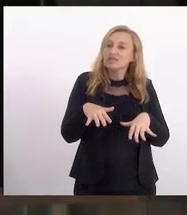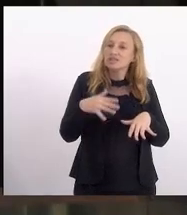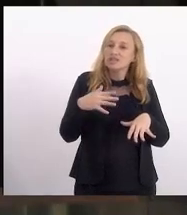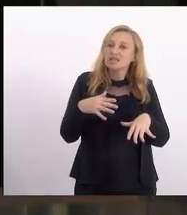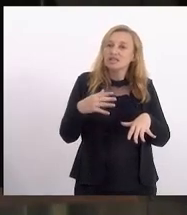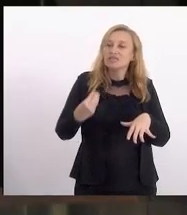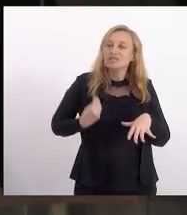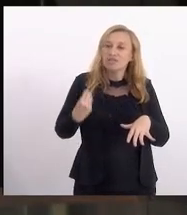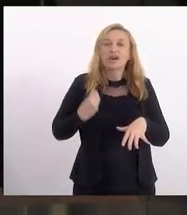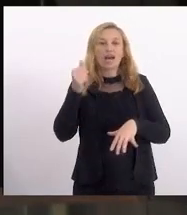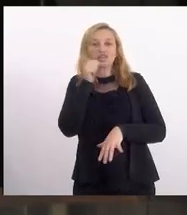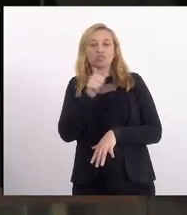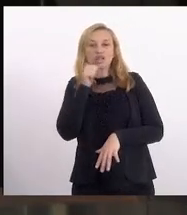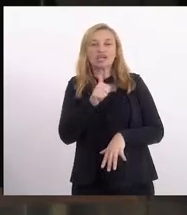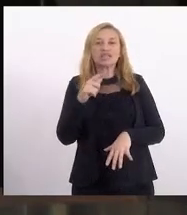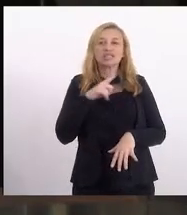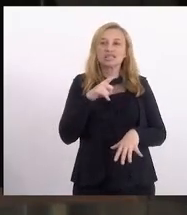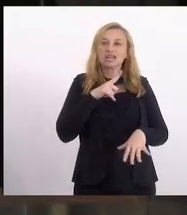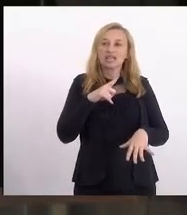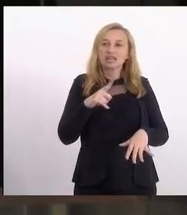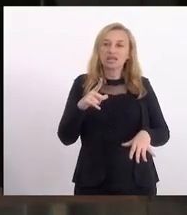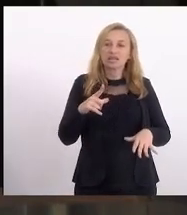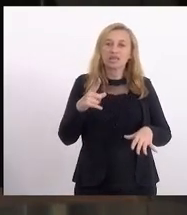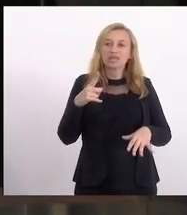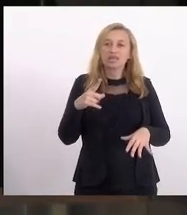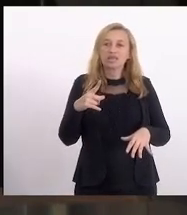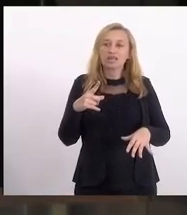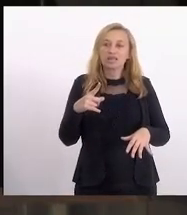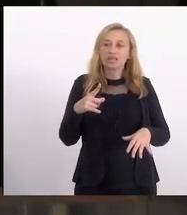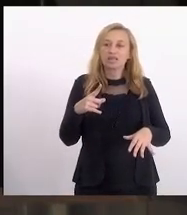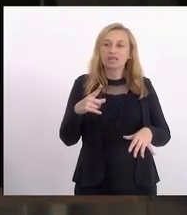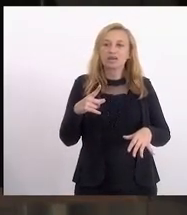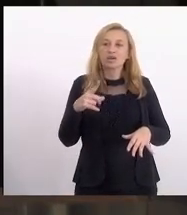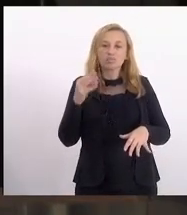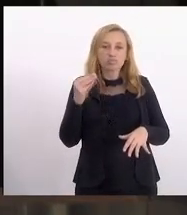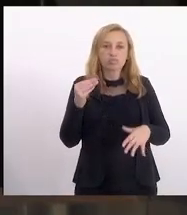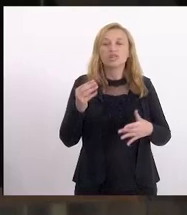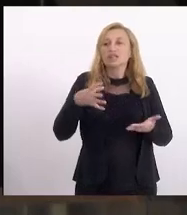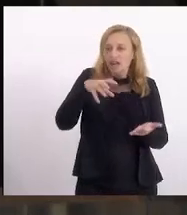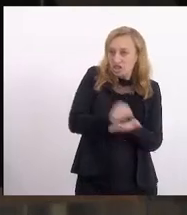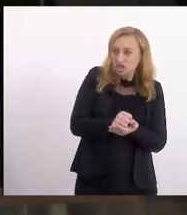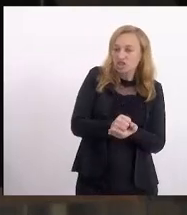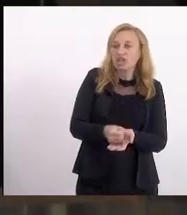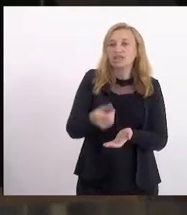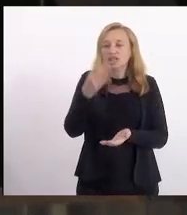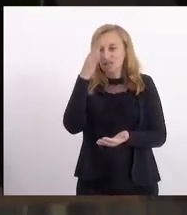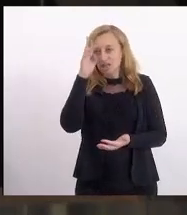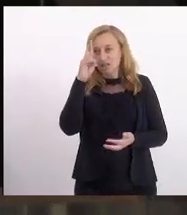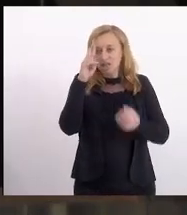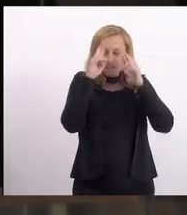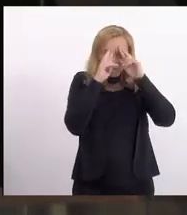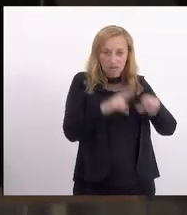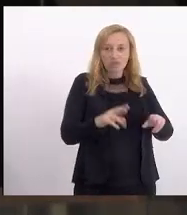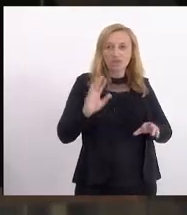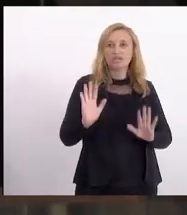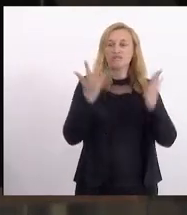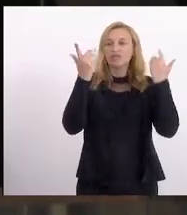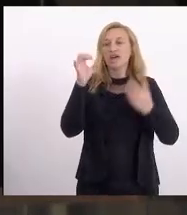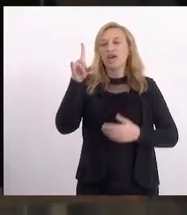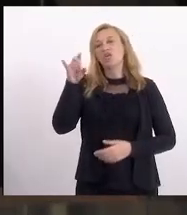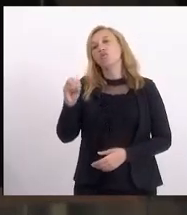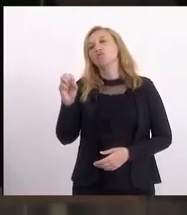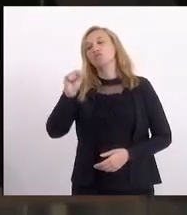onde se fazem muito presentes as mulheres, que têm um protagonismo que merece ser registrado e respeitado. Viva a Ecosol, muito obrigado.